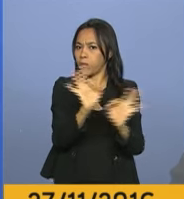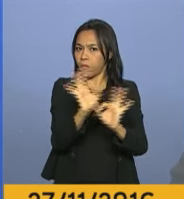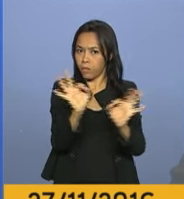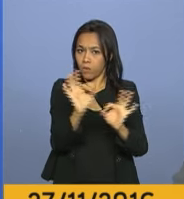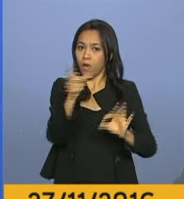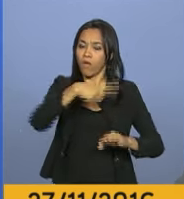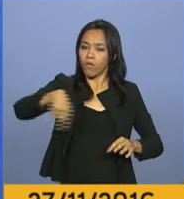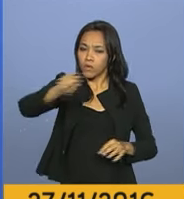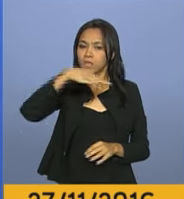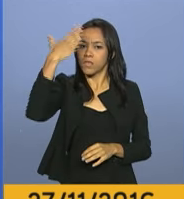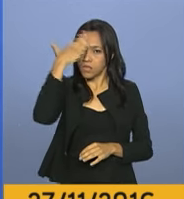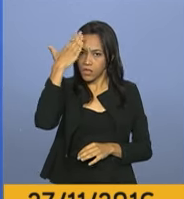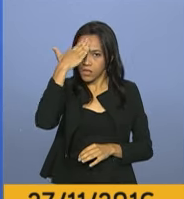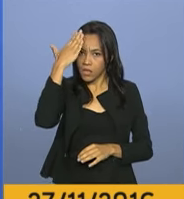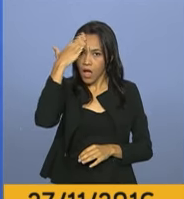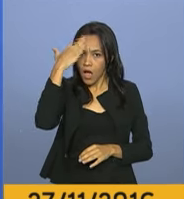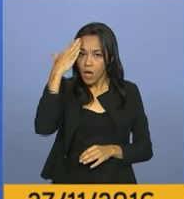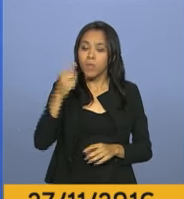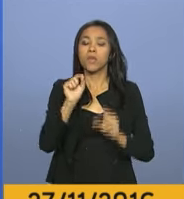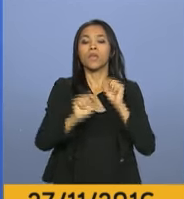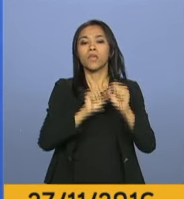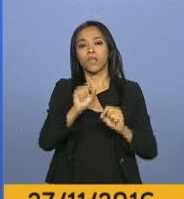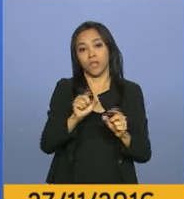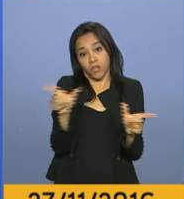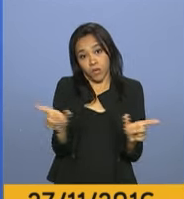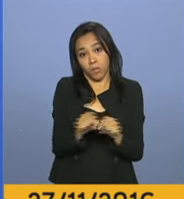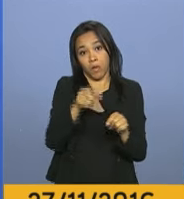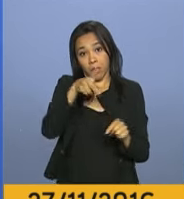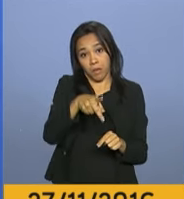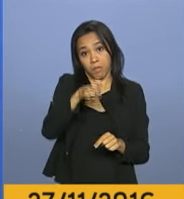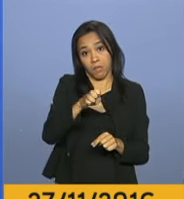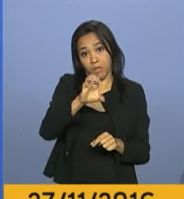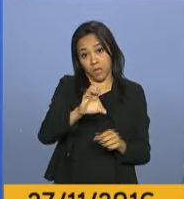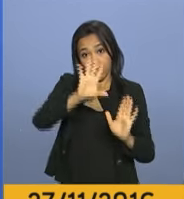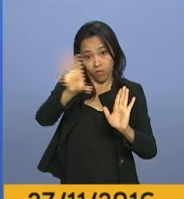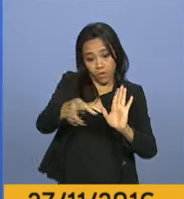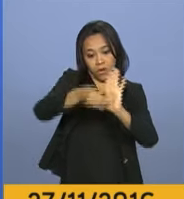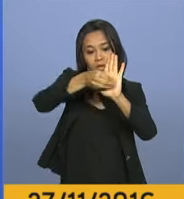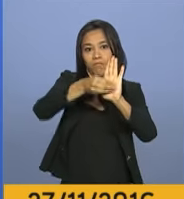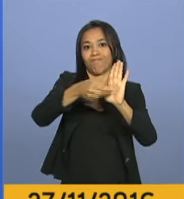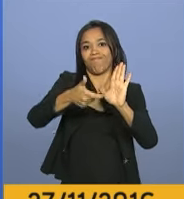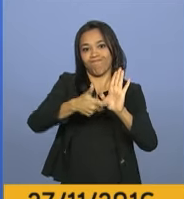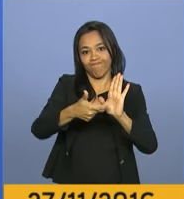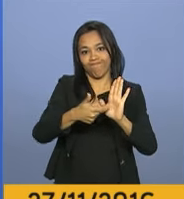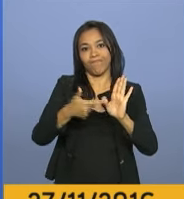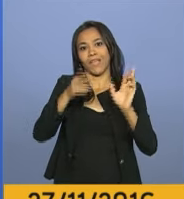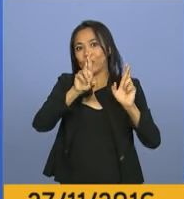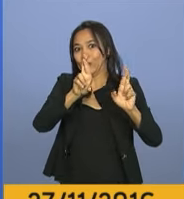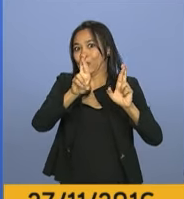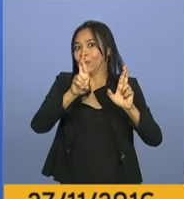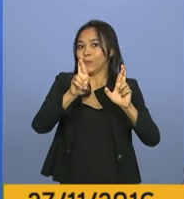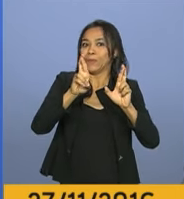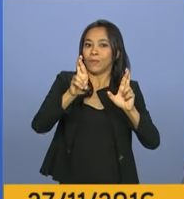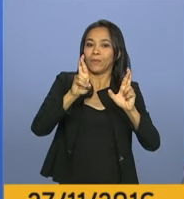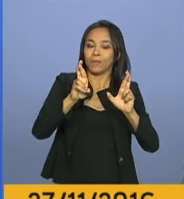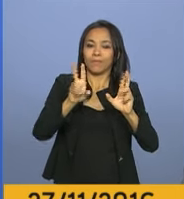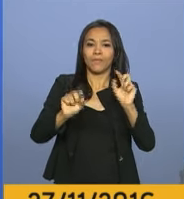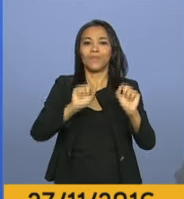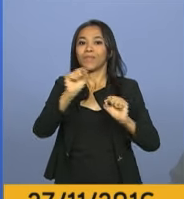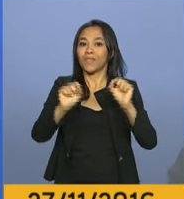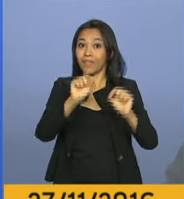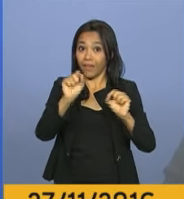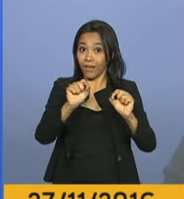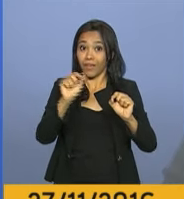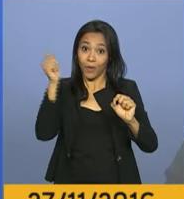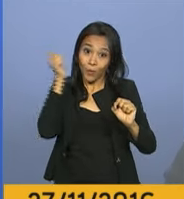Vocês sabem que, em se tratando de emenda constitucional, a torcida e a esperança sempre é que